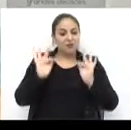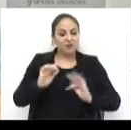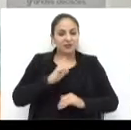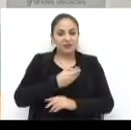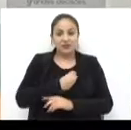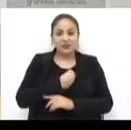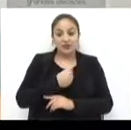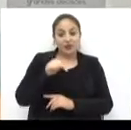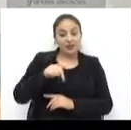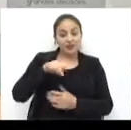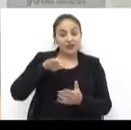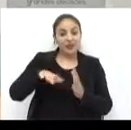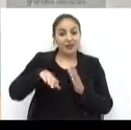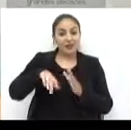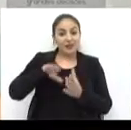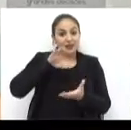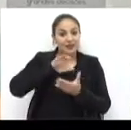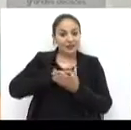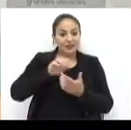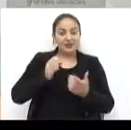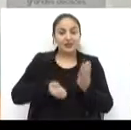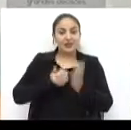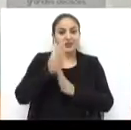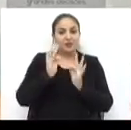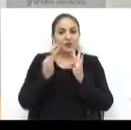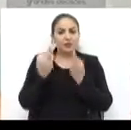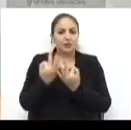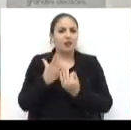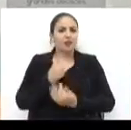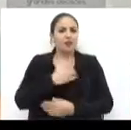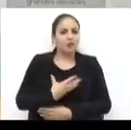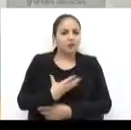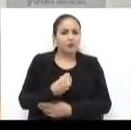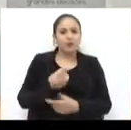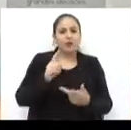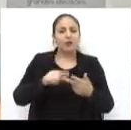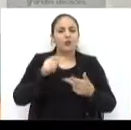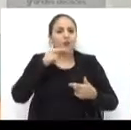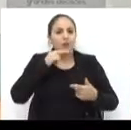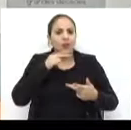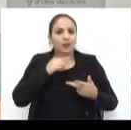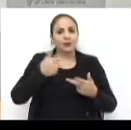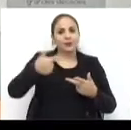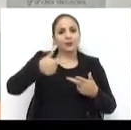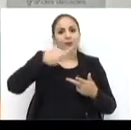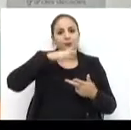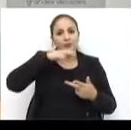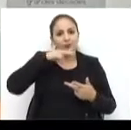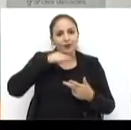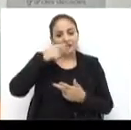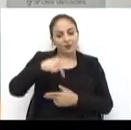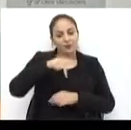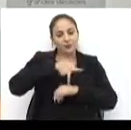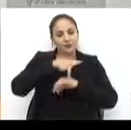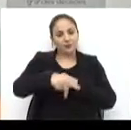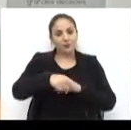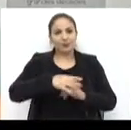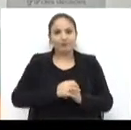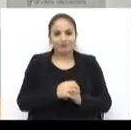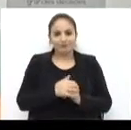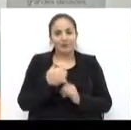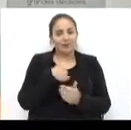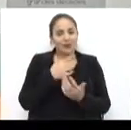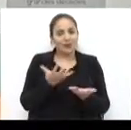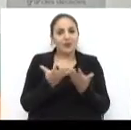feliz aqui me casei, aqui constituí família, tenho filhos, netos e bisnetos aqui em Passo Fundo.